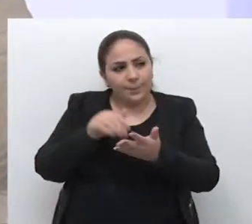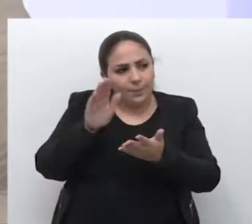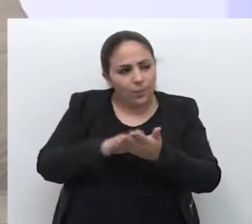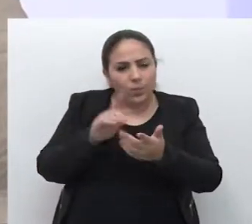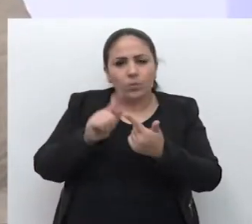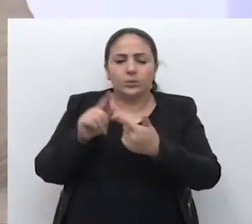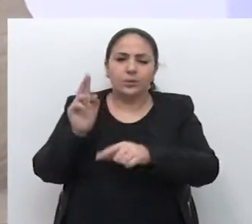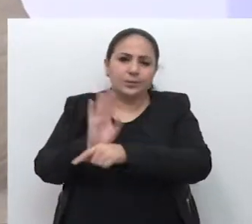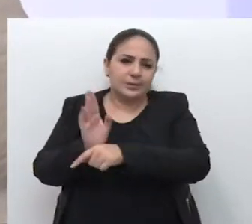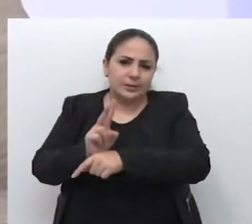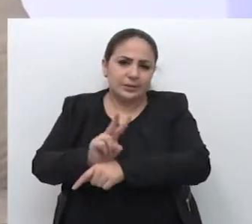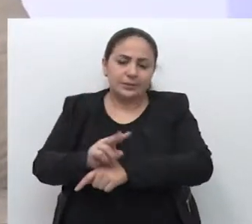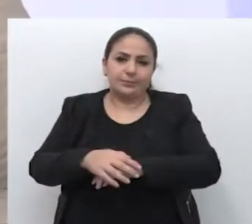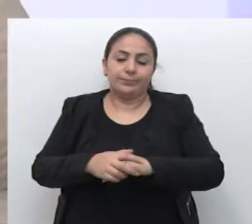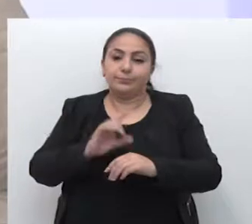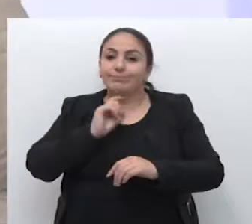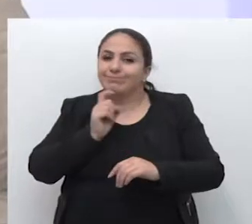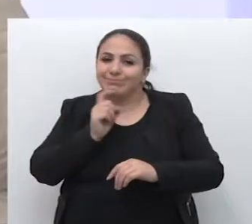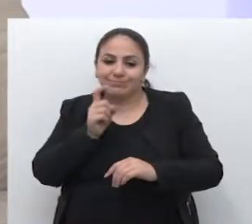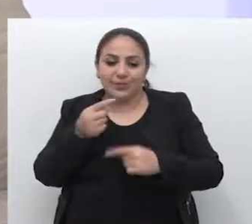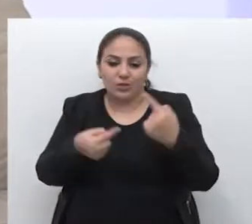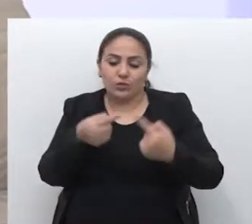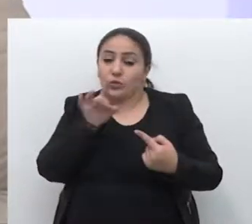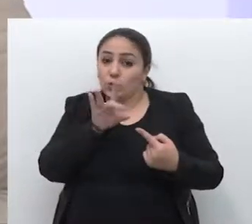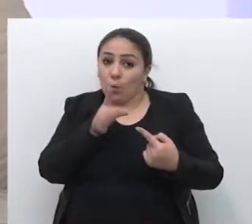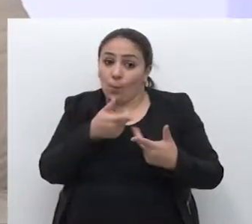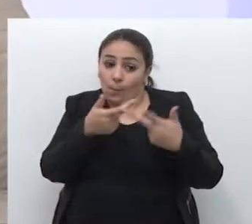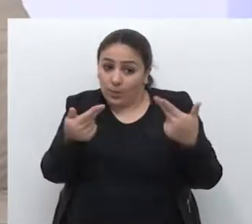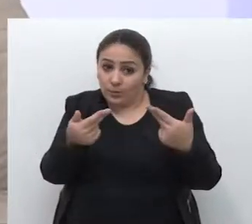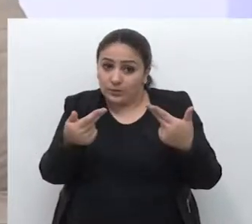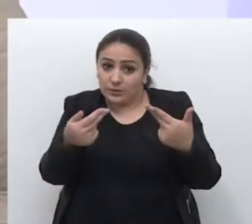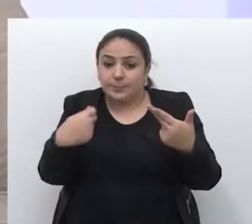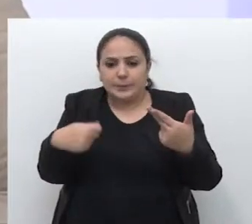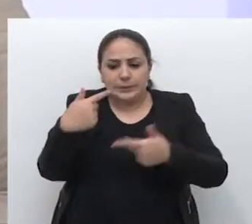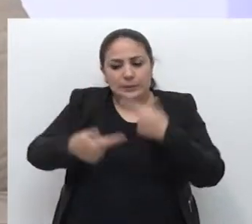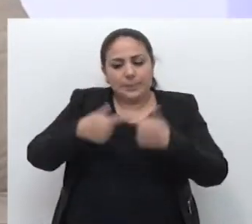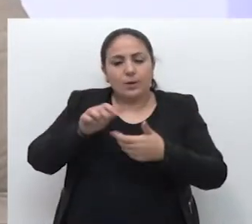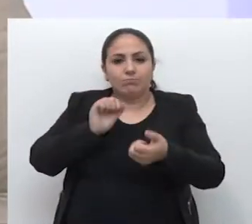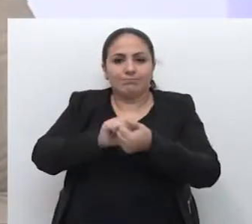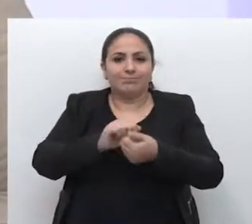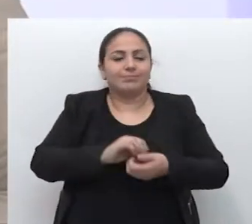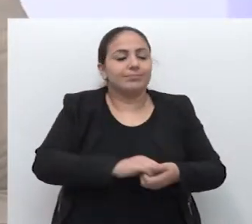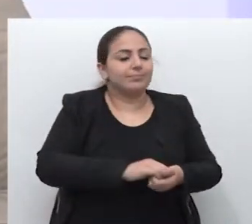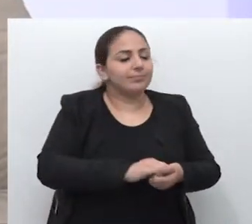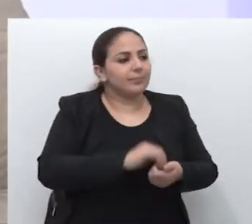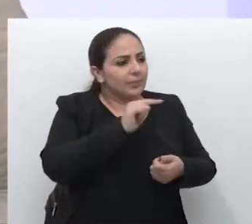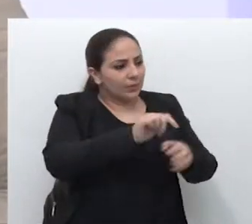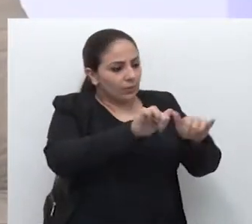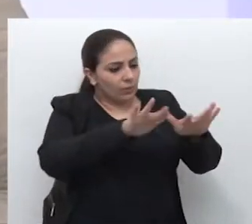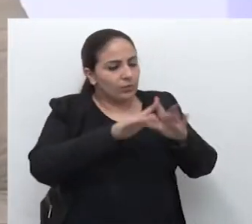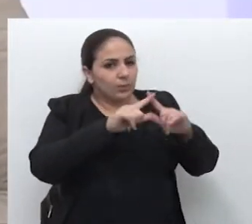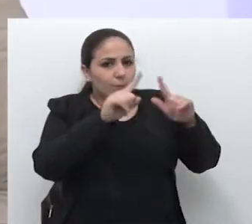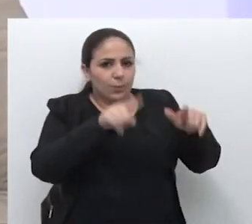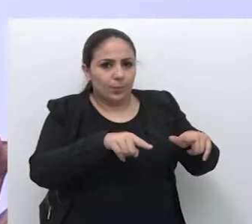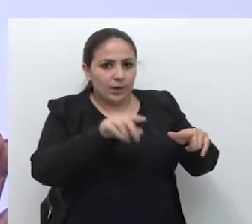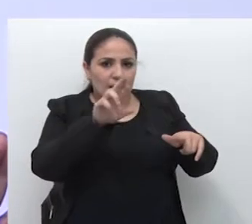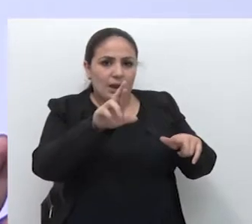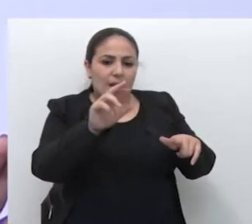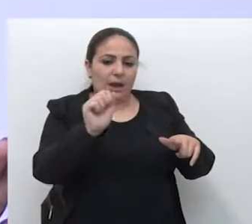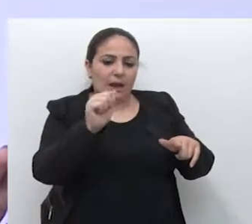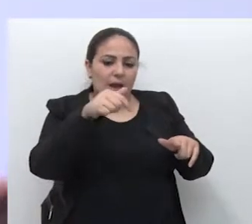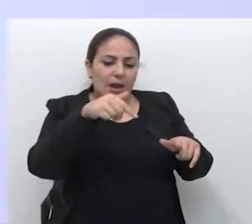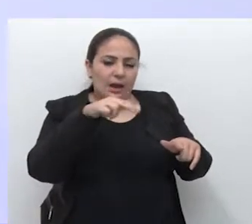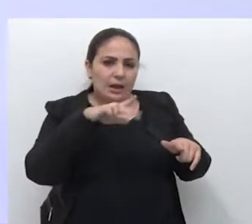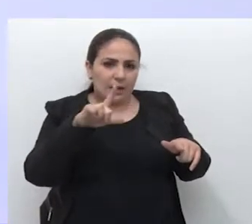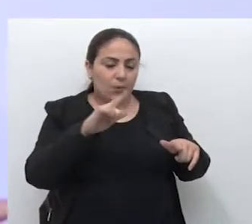das infrações, da fiscalização. Então não adianta ser discutido apenas um pilar, tem que ser trabalhado em conjunto. E esta audiência